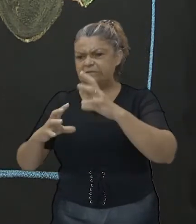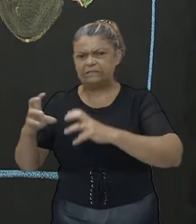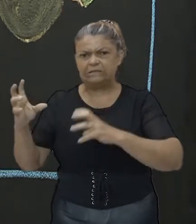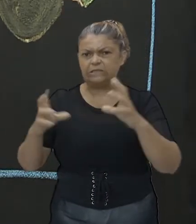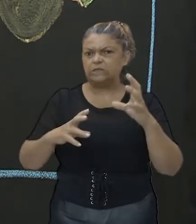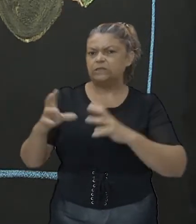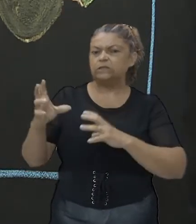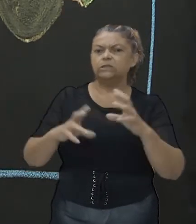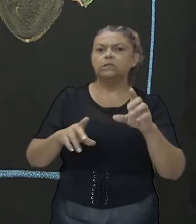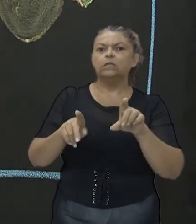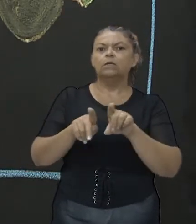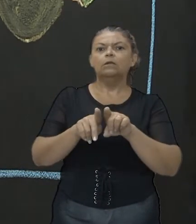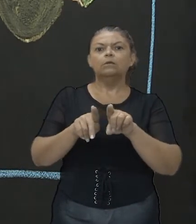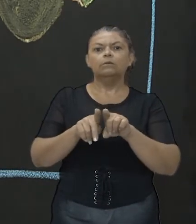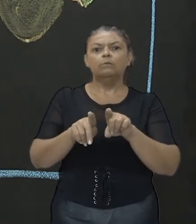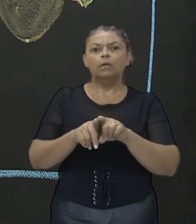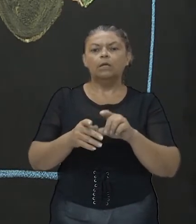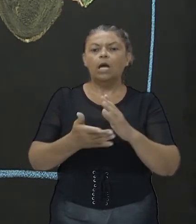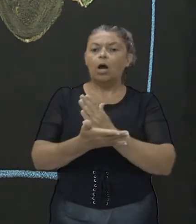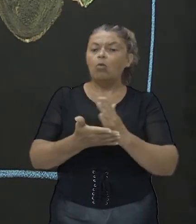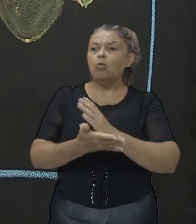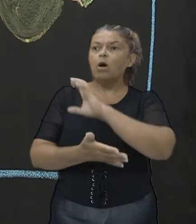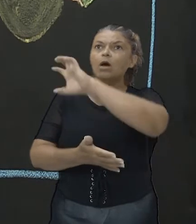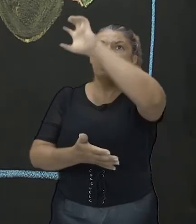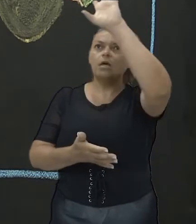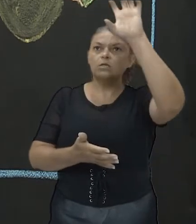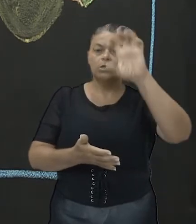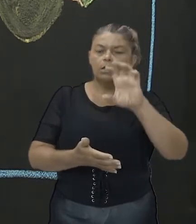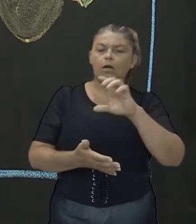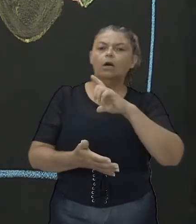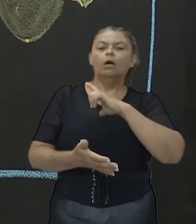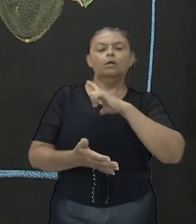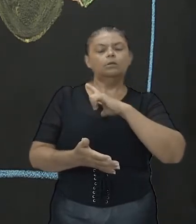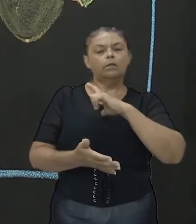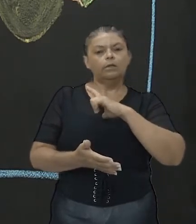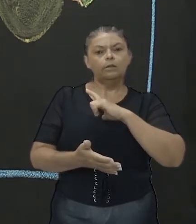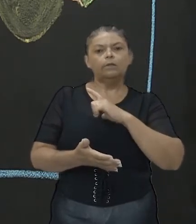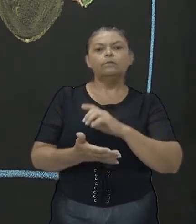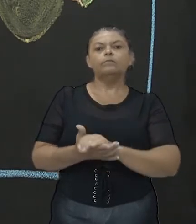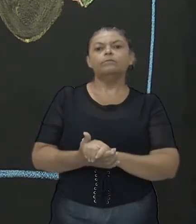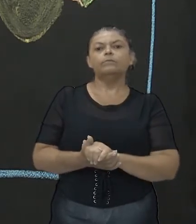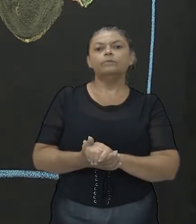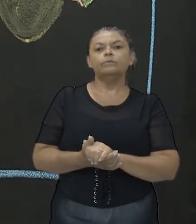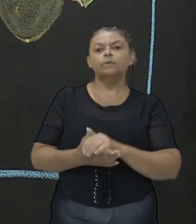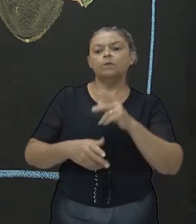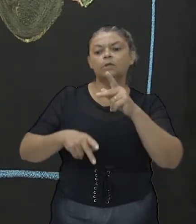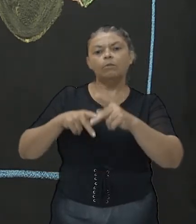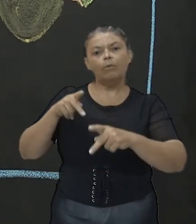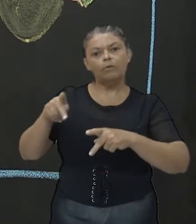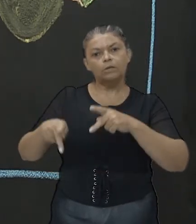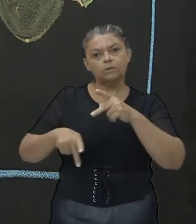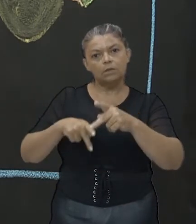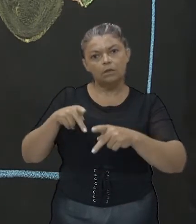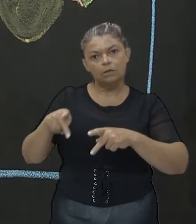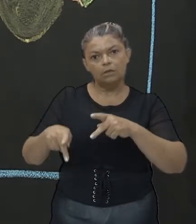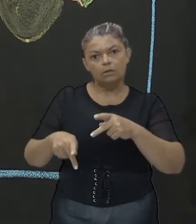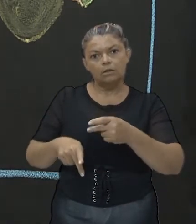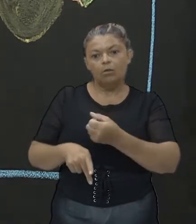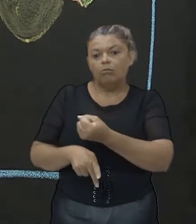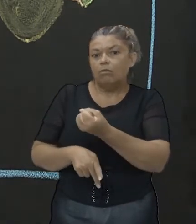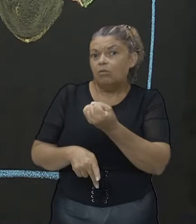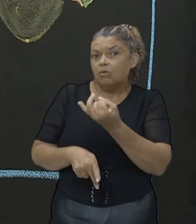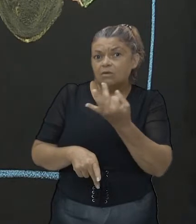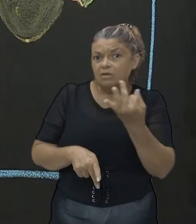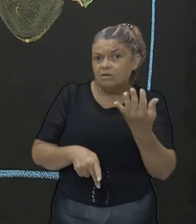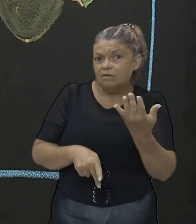do Planalto tibetano, que apesar de nós termos uma região ali de população rarefeita, ou seja, uma quantidade